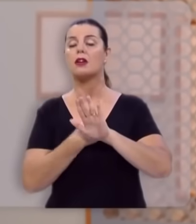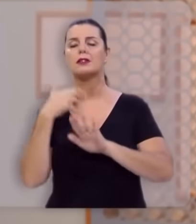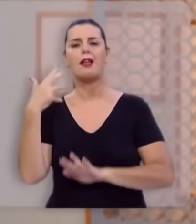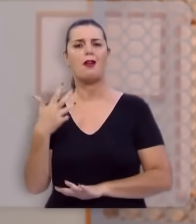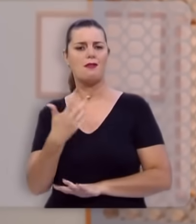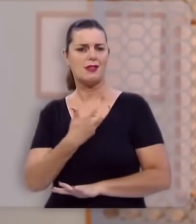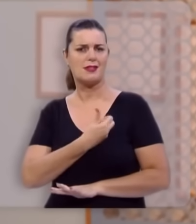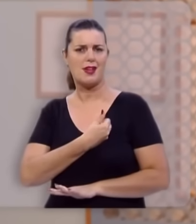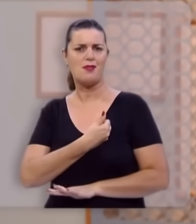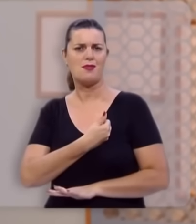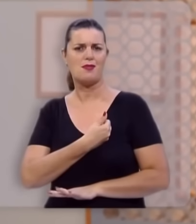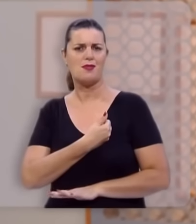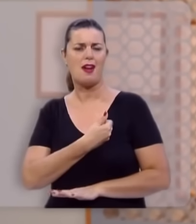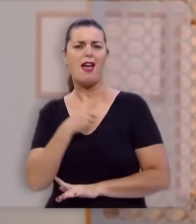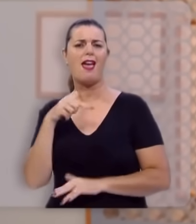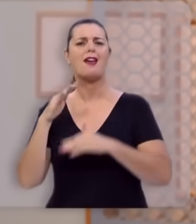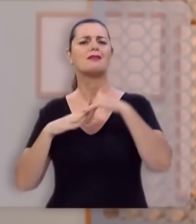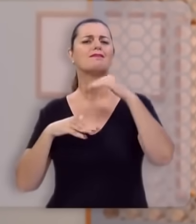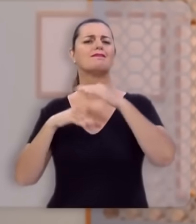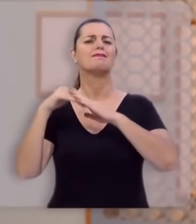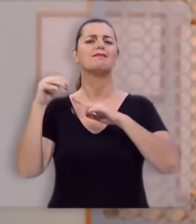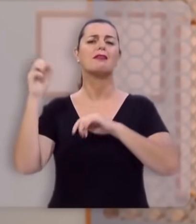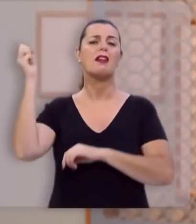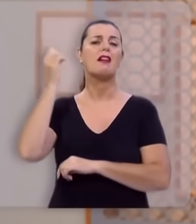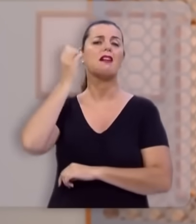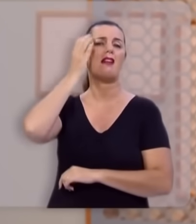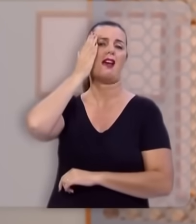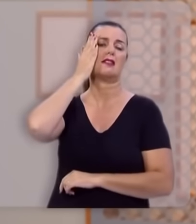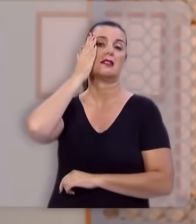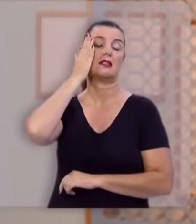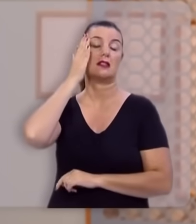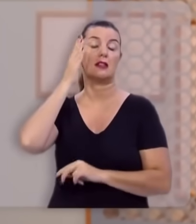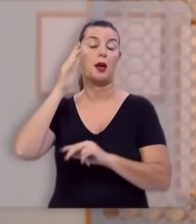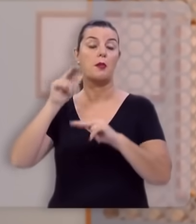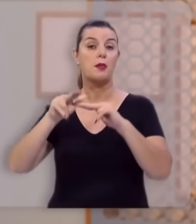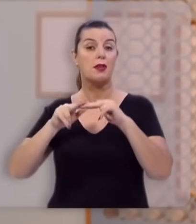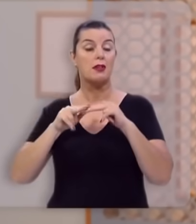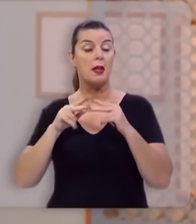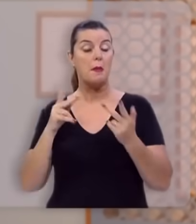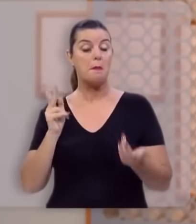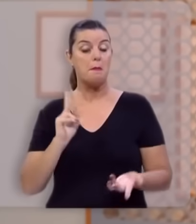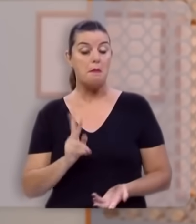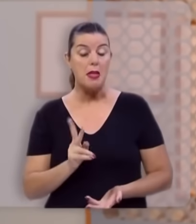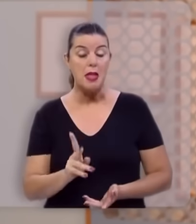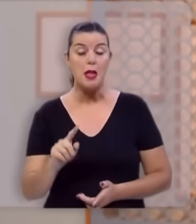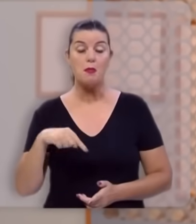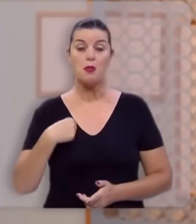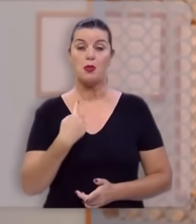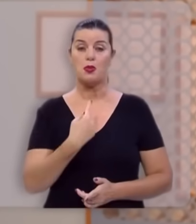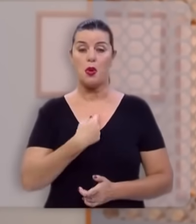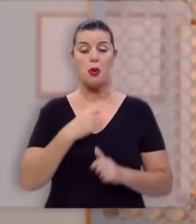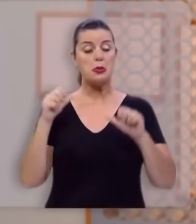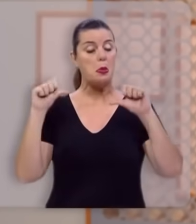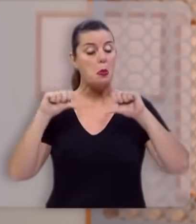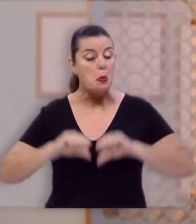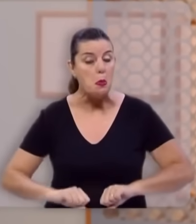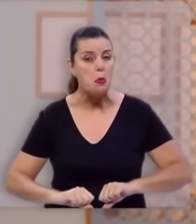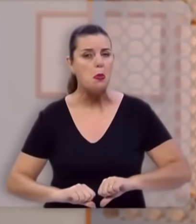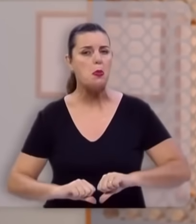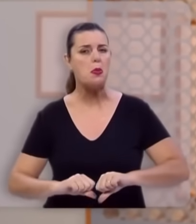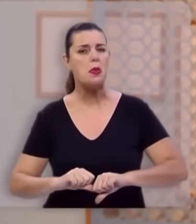salvação, ela é uma obra da graça, porque apesar da nossa situação terrível,